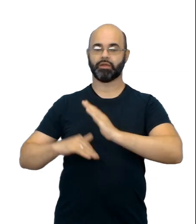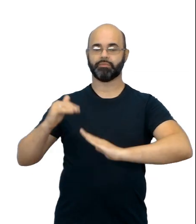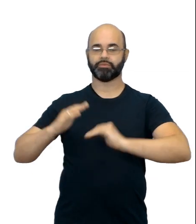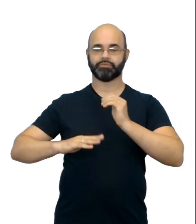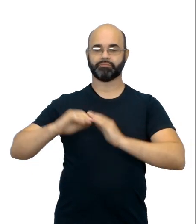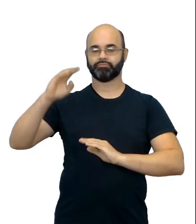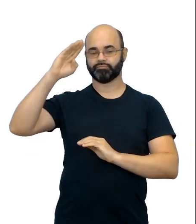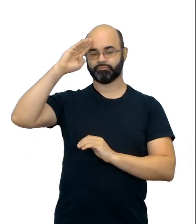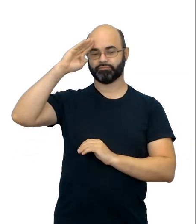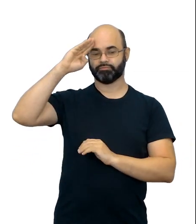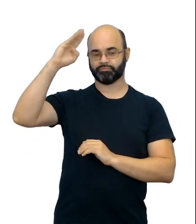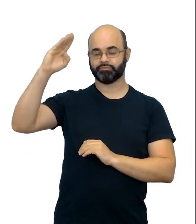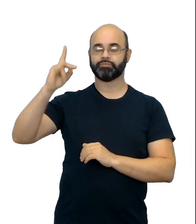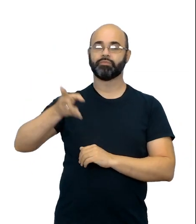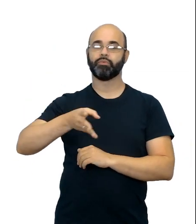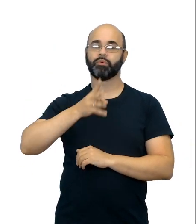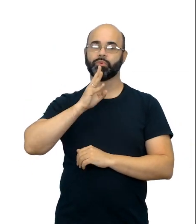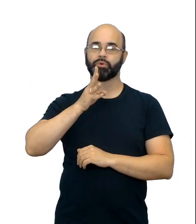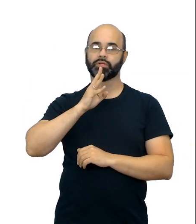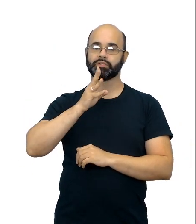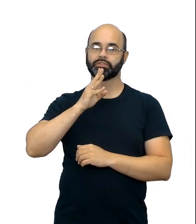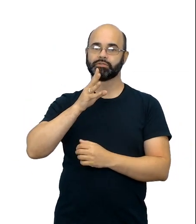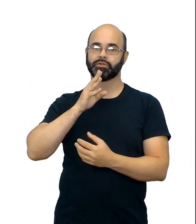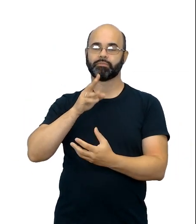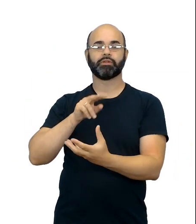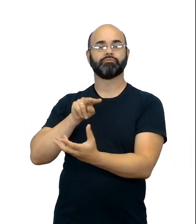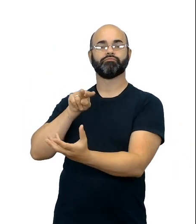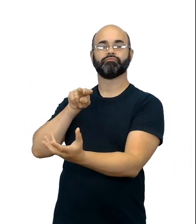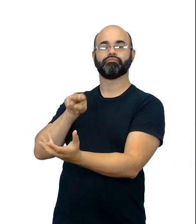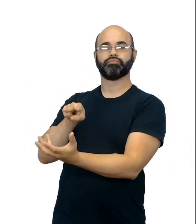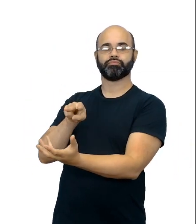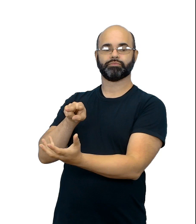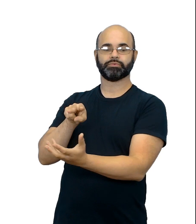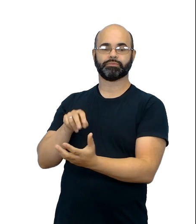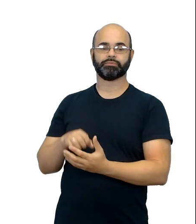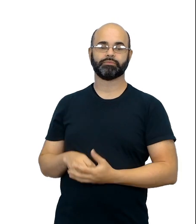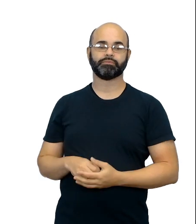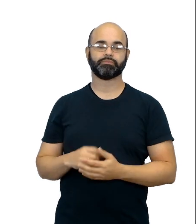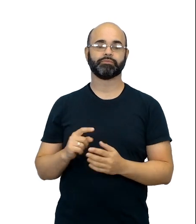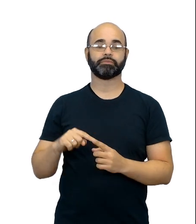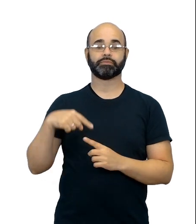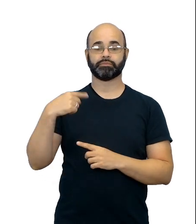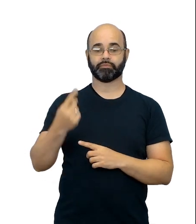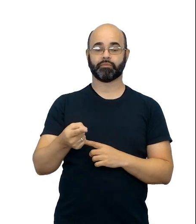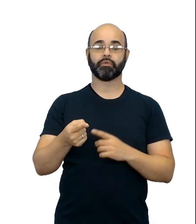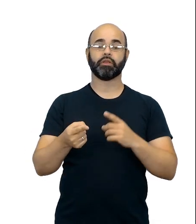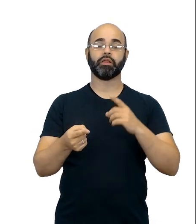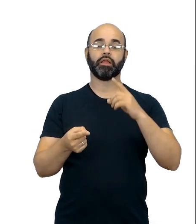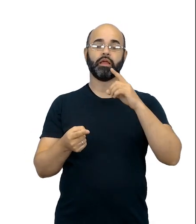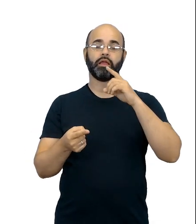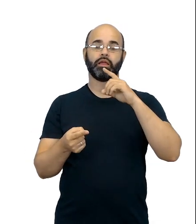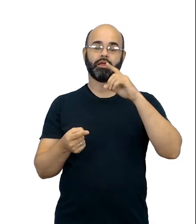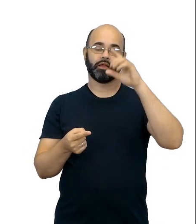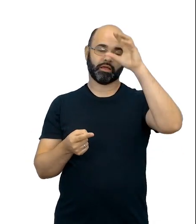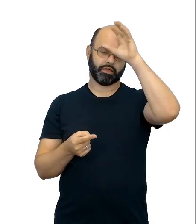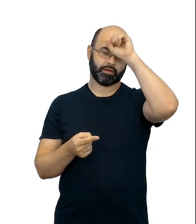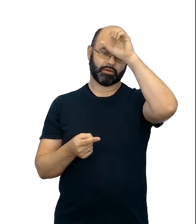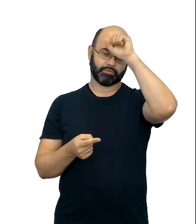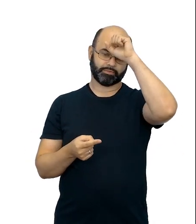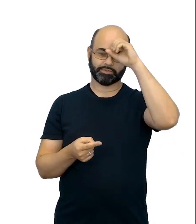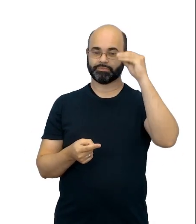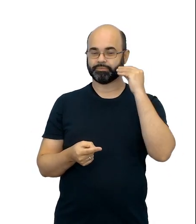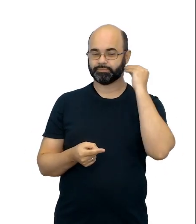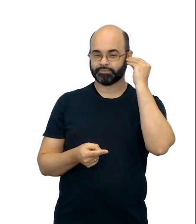objeto de conhecimento. A seguir, iremos propor uma experiência de aprendizagem com um gênero, tomando